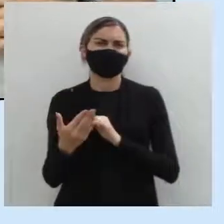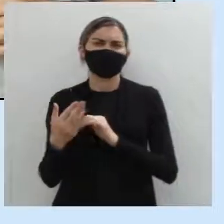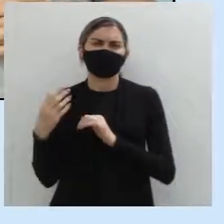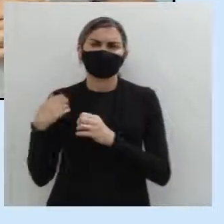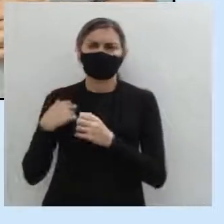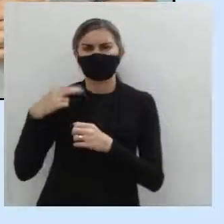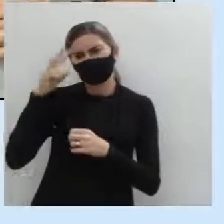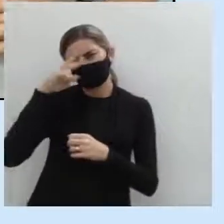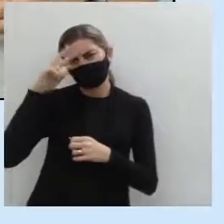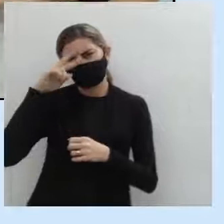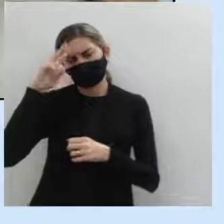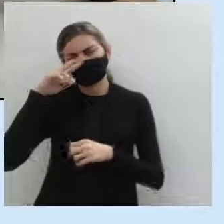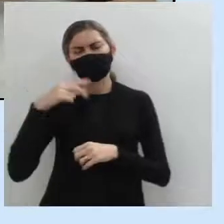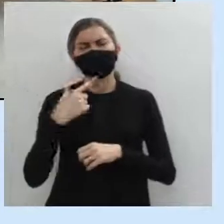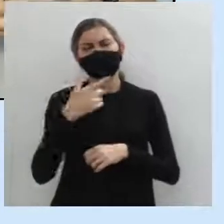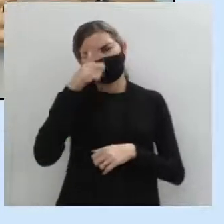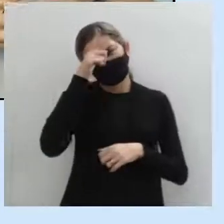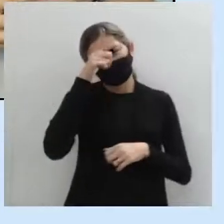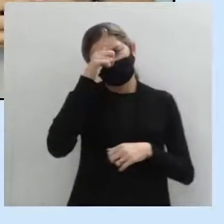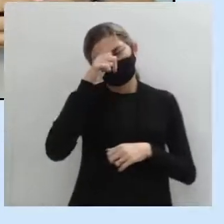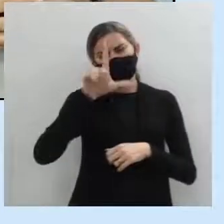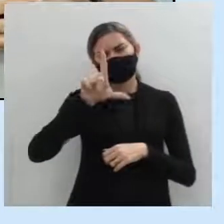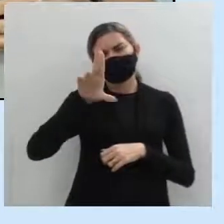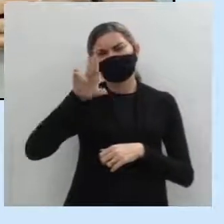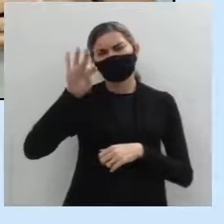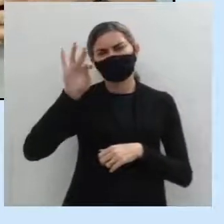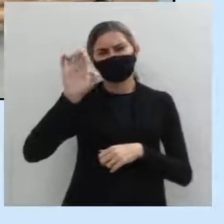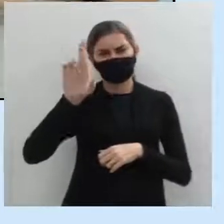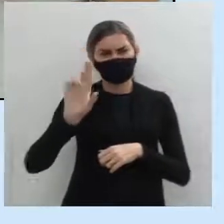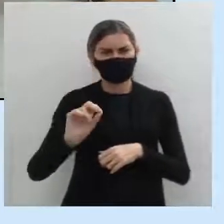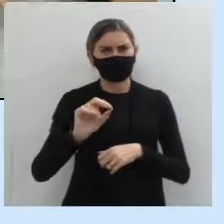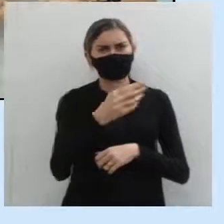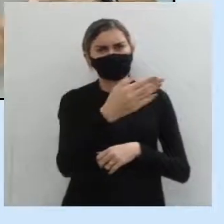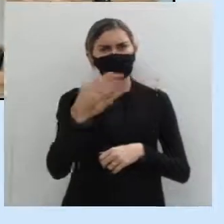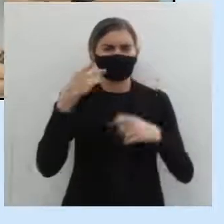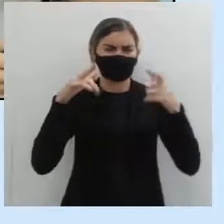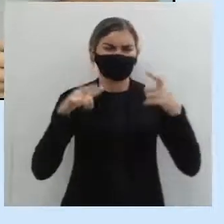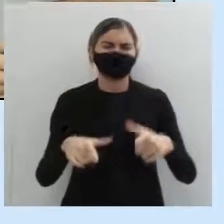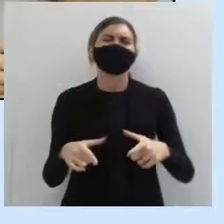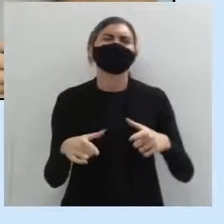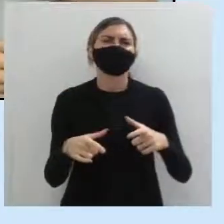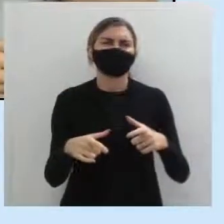algumas histórias. A Alemanha de Lutero, gente, era uma região